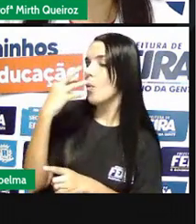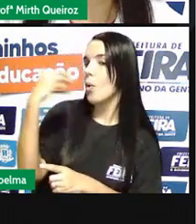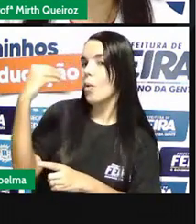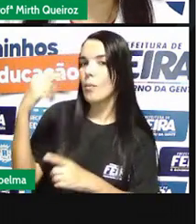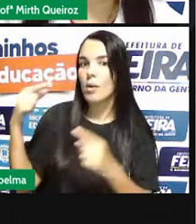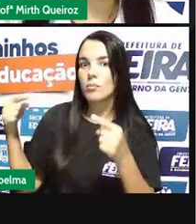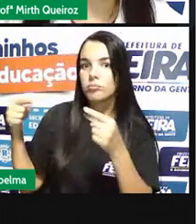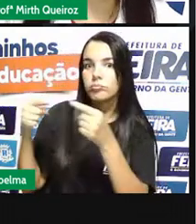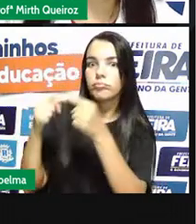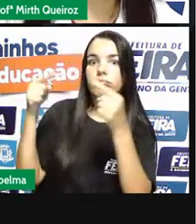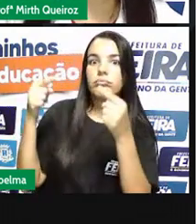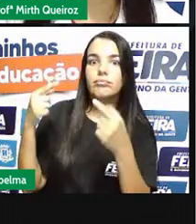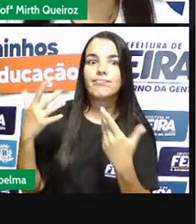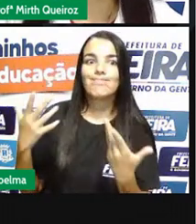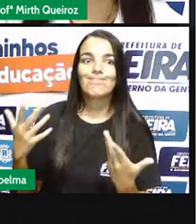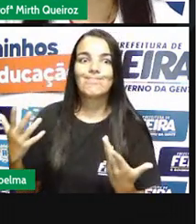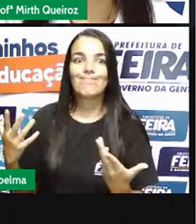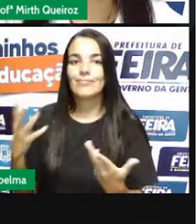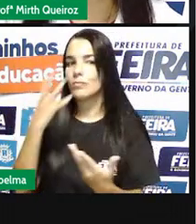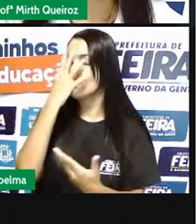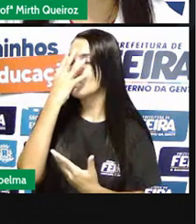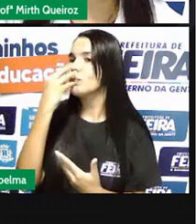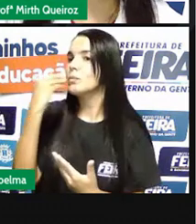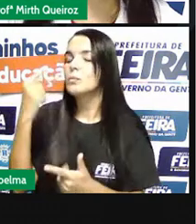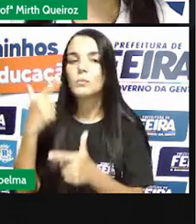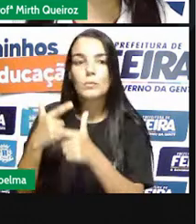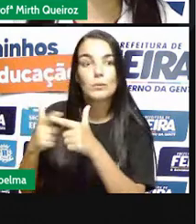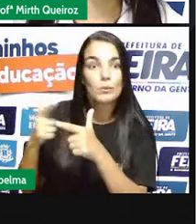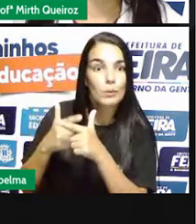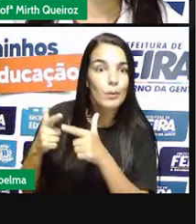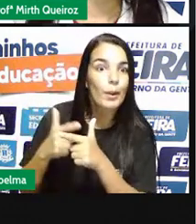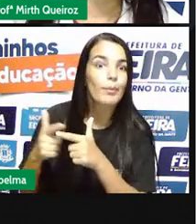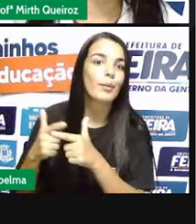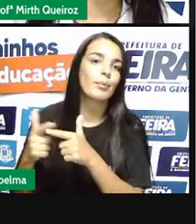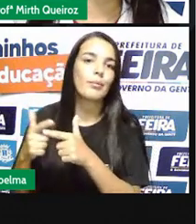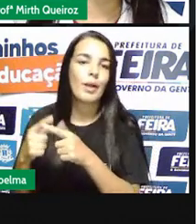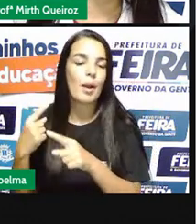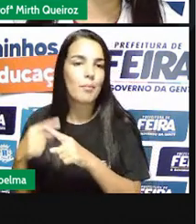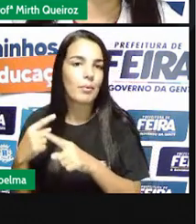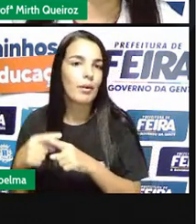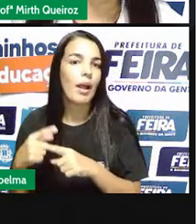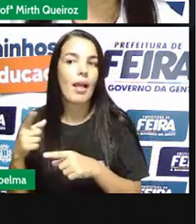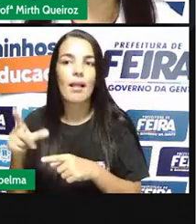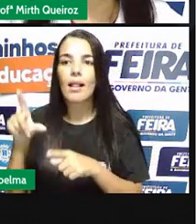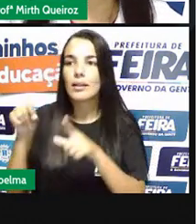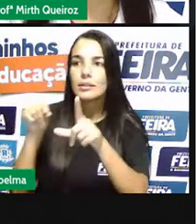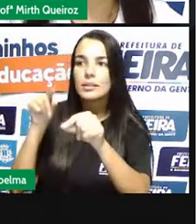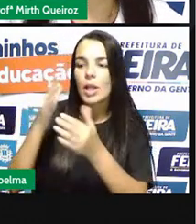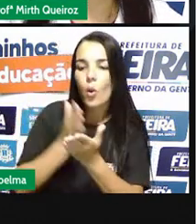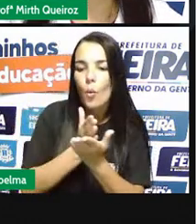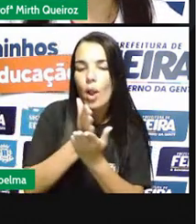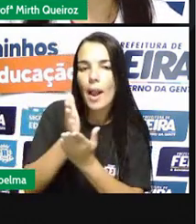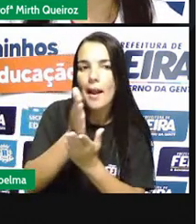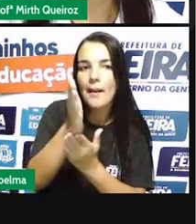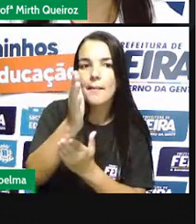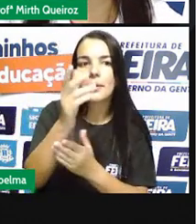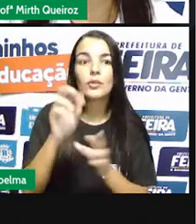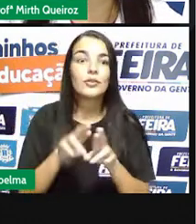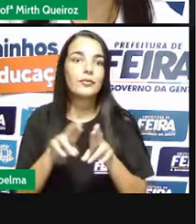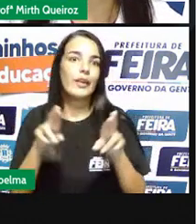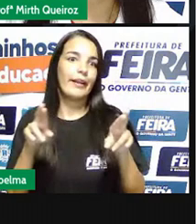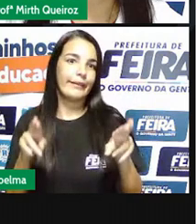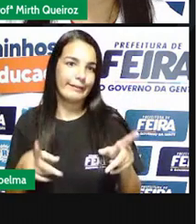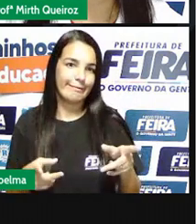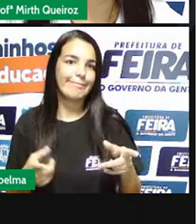um público né Chapeuzinho Vermelho encontra o lobo mau e ela decide ir por um caminho diferente